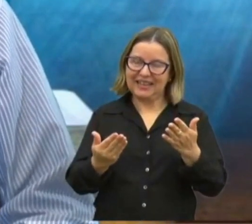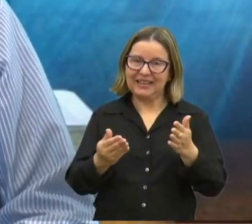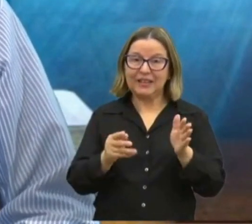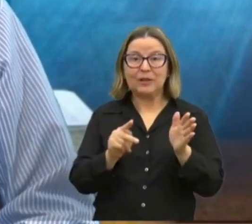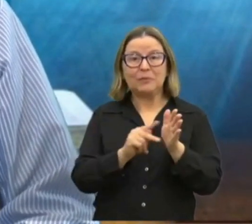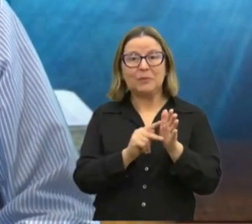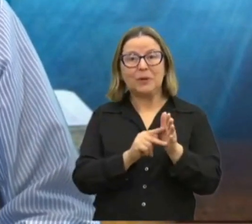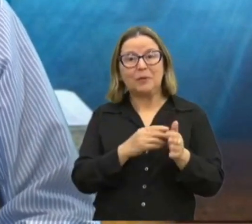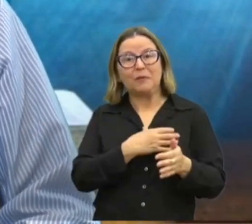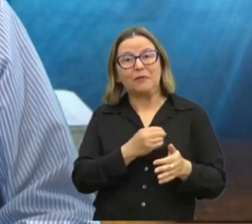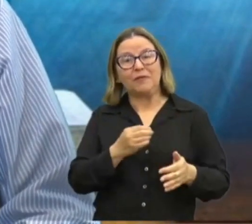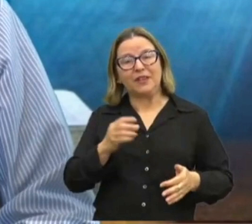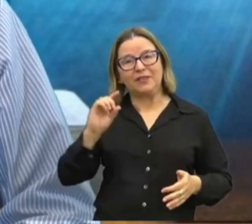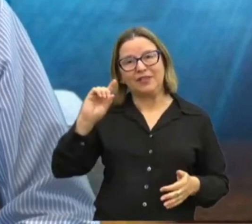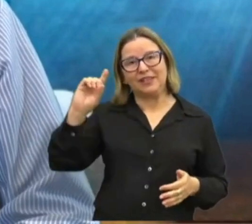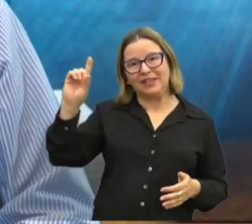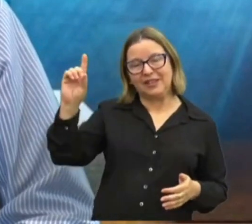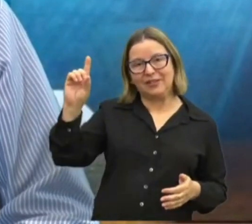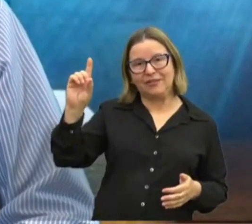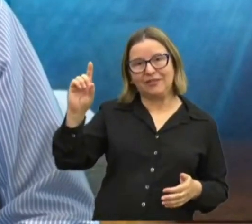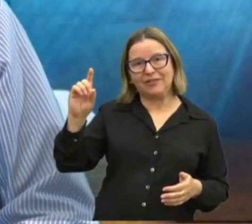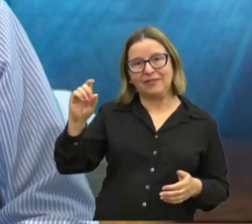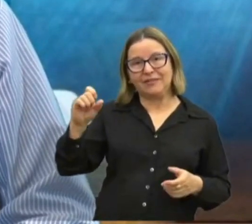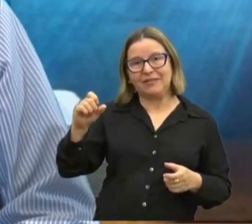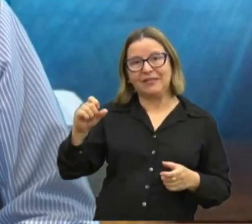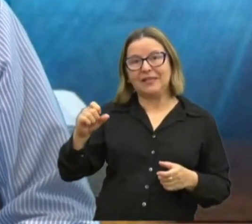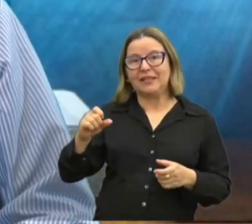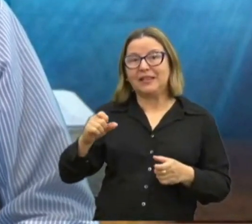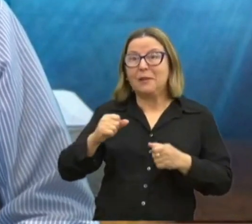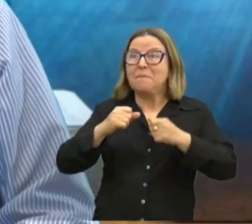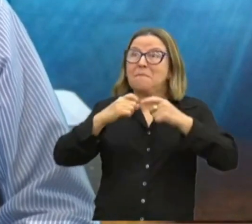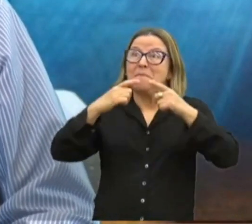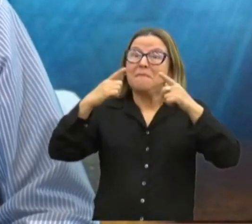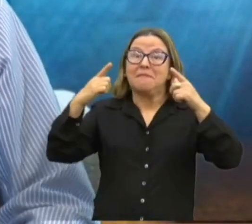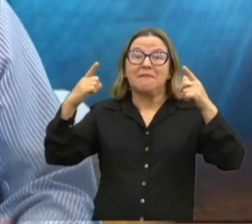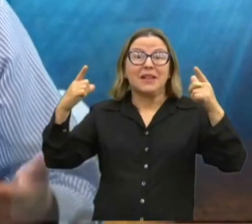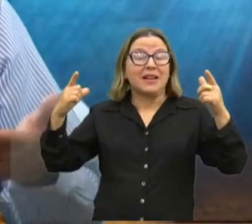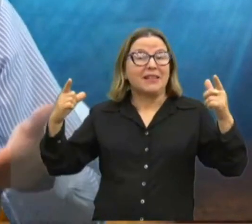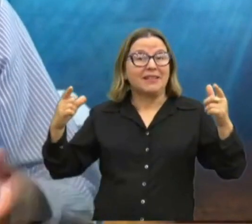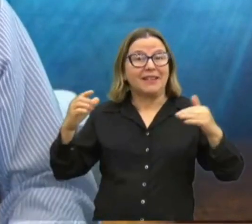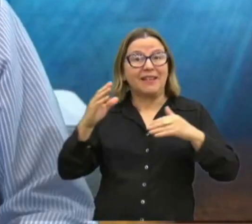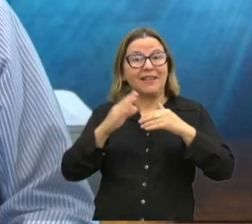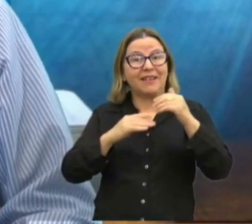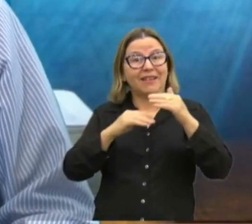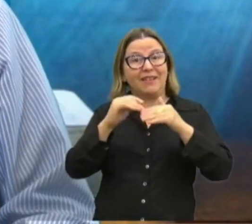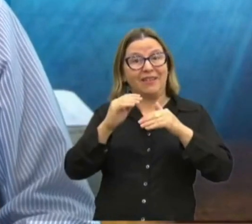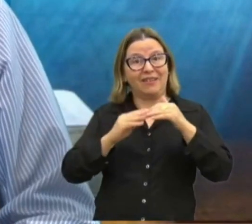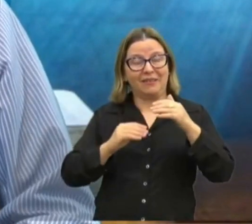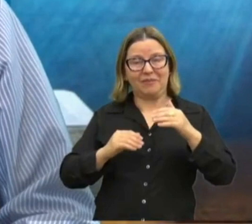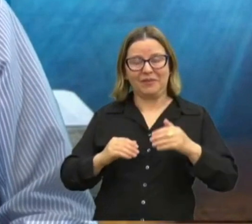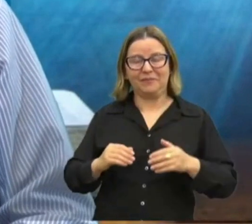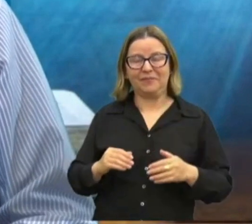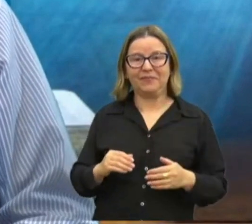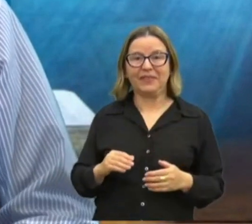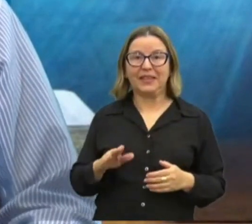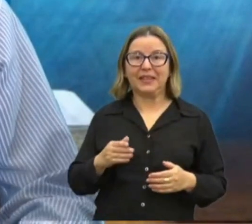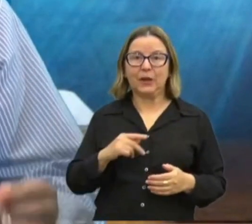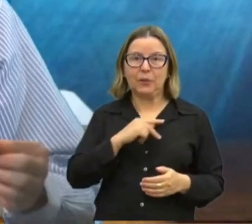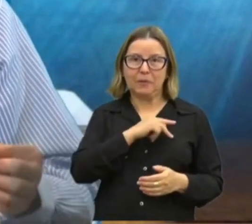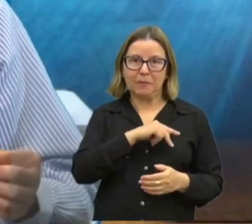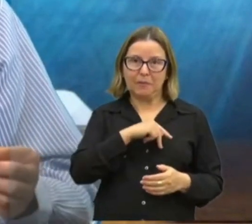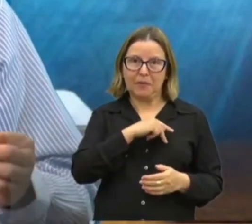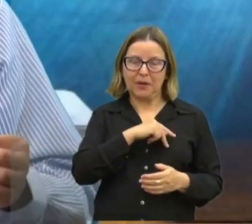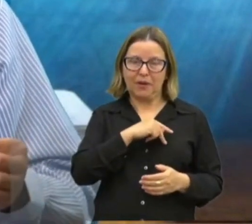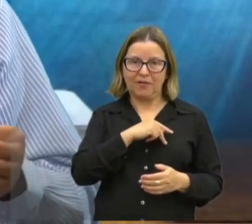de Deus em relação à humanidade, né? E a dedução que Paulo faz aqui é que,